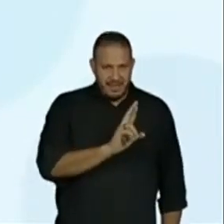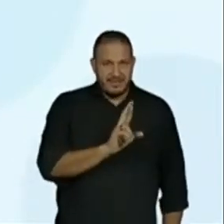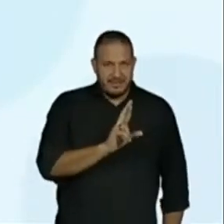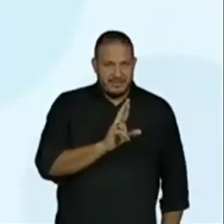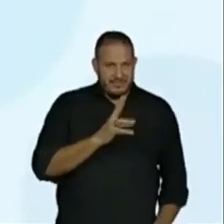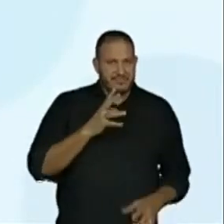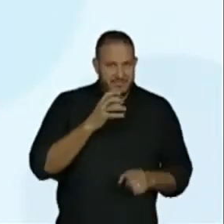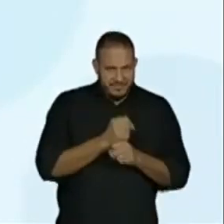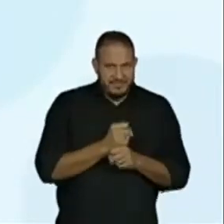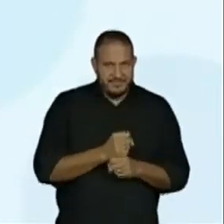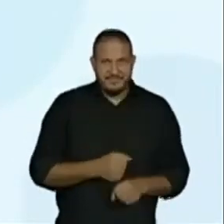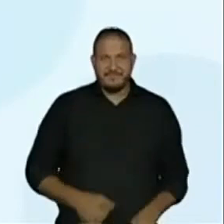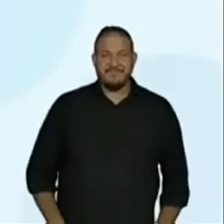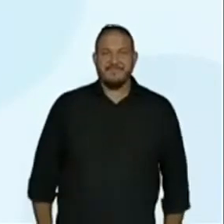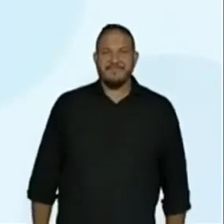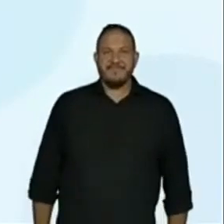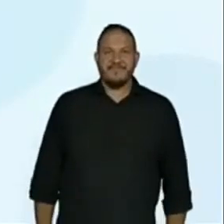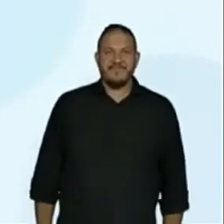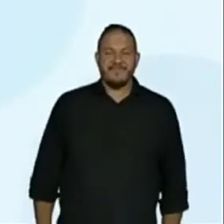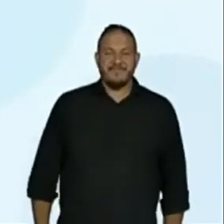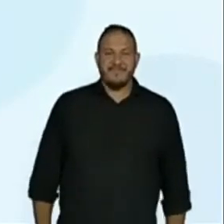R$30.